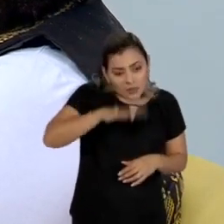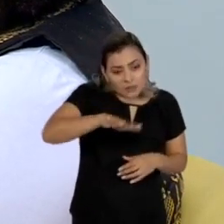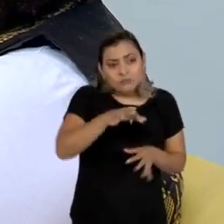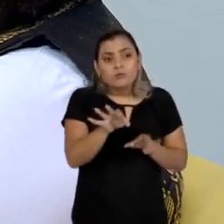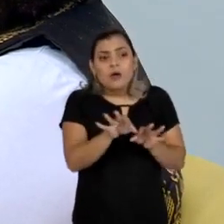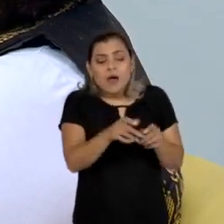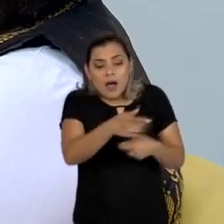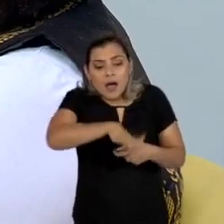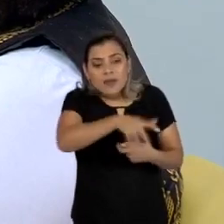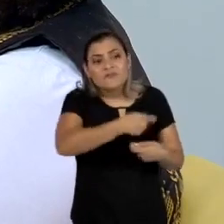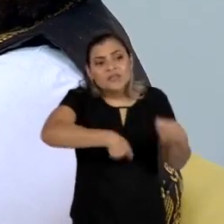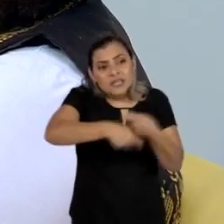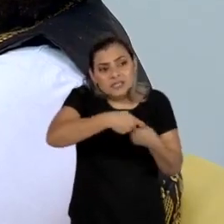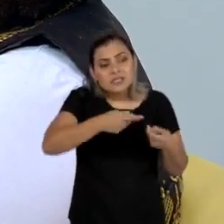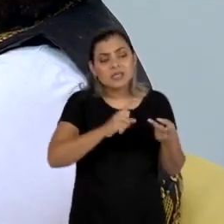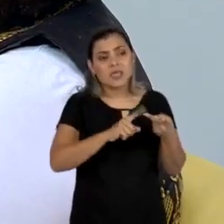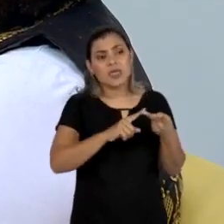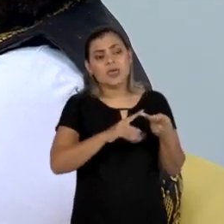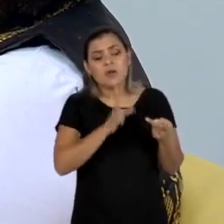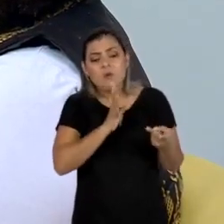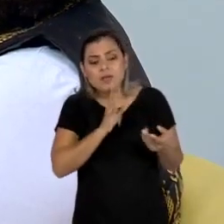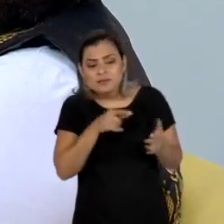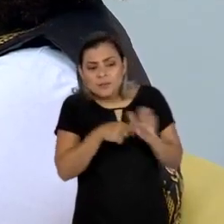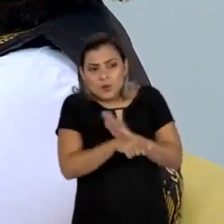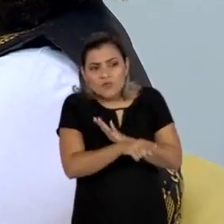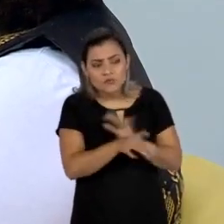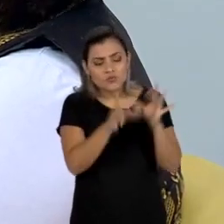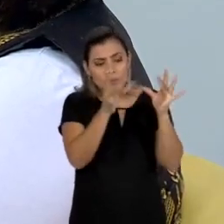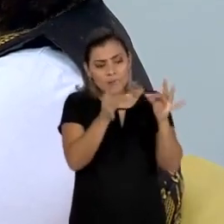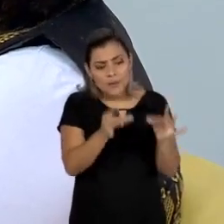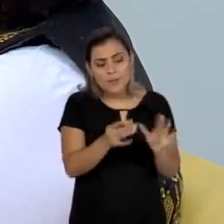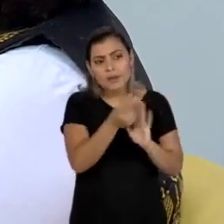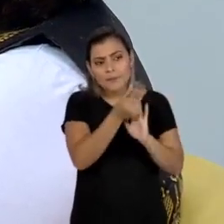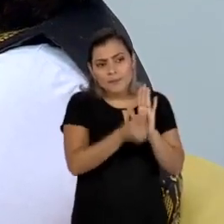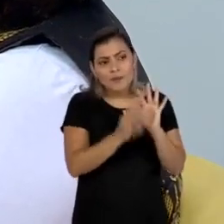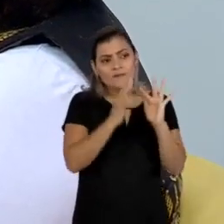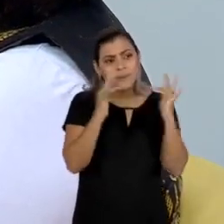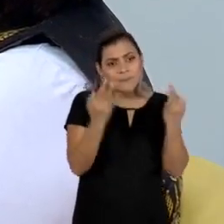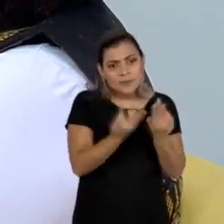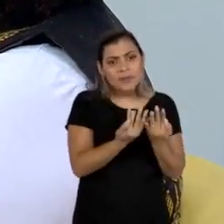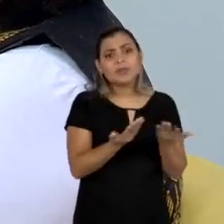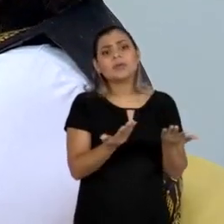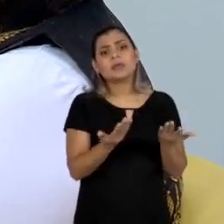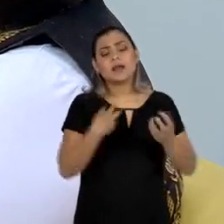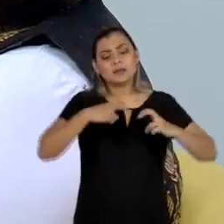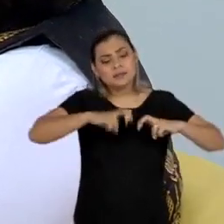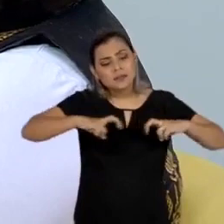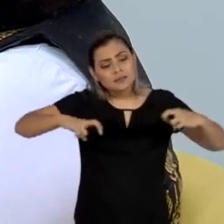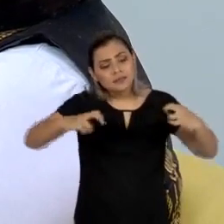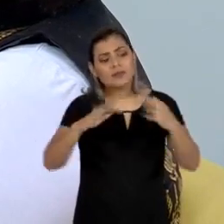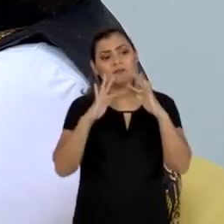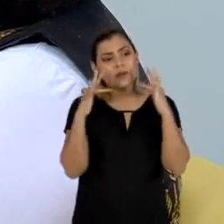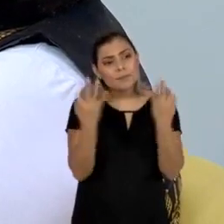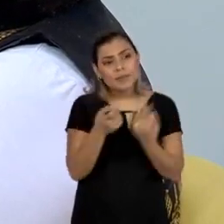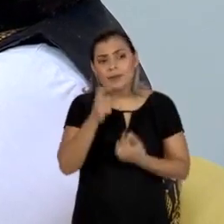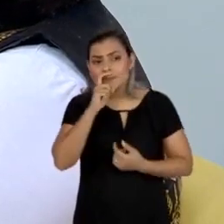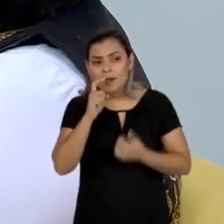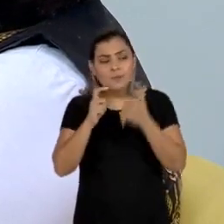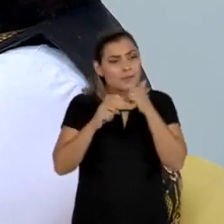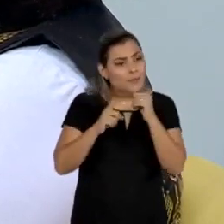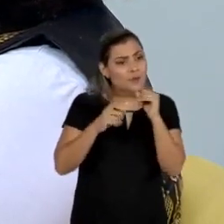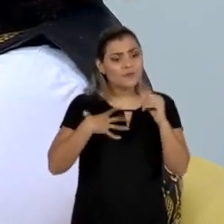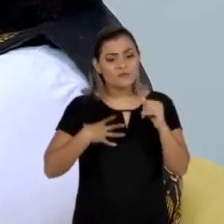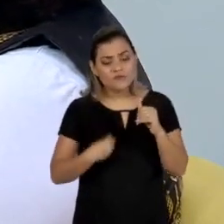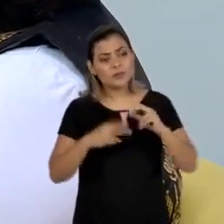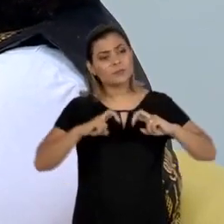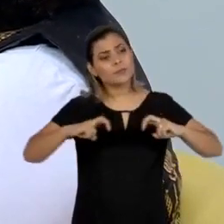planejamento financeiro, sobre a organização, né, do orçamento familiar, em sentar a família, o pai, a mãe, os